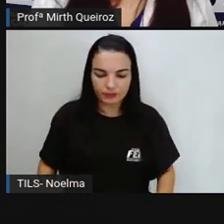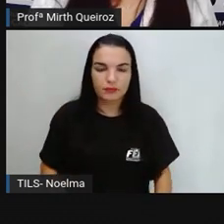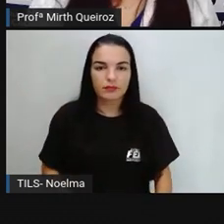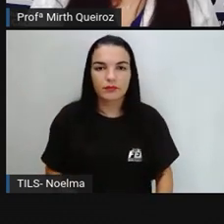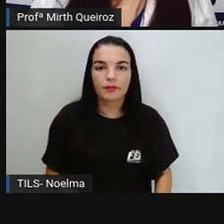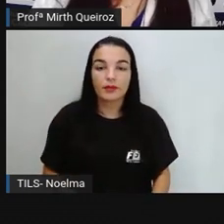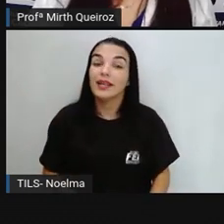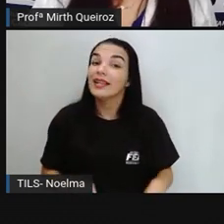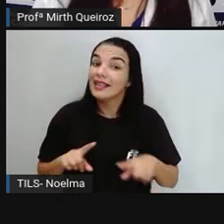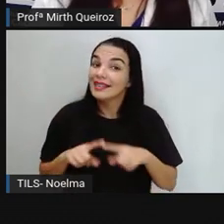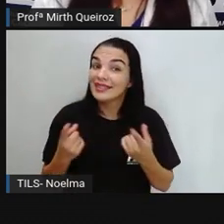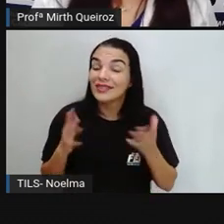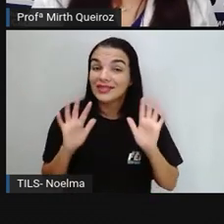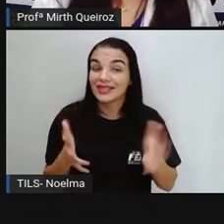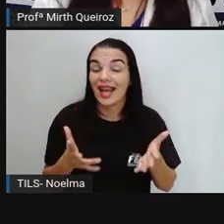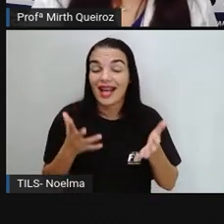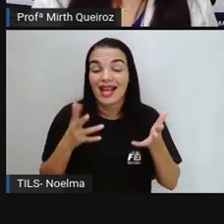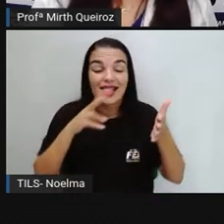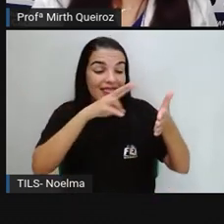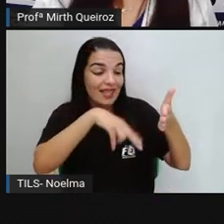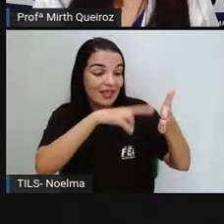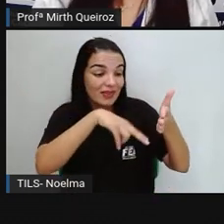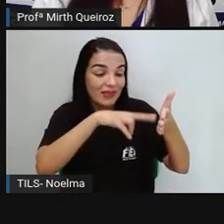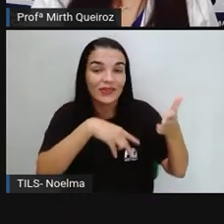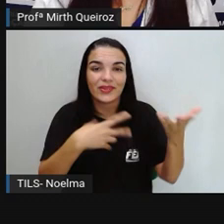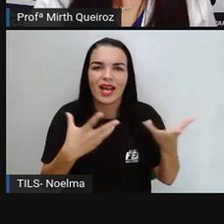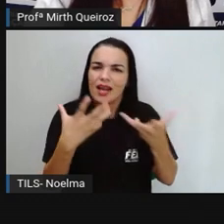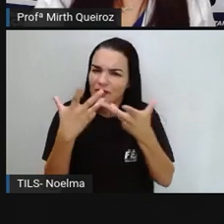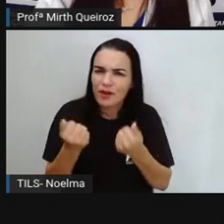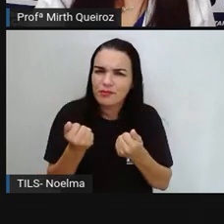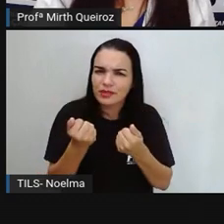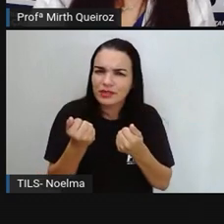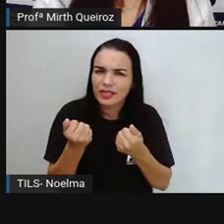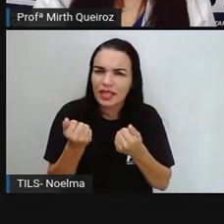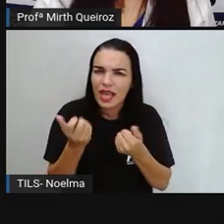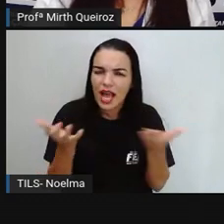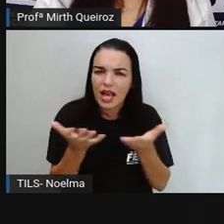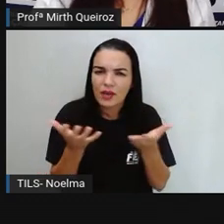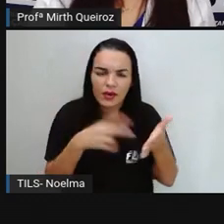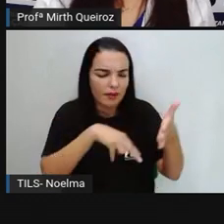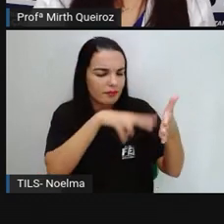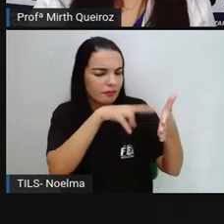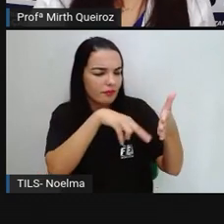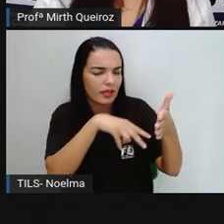Vamos, já que a gente está falando sobre leitura, né? Vamos apreciar uma leitura?